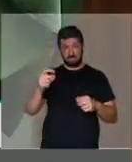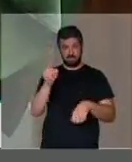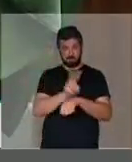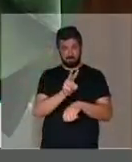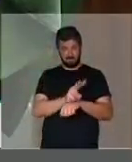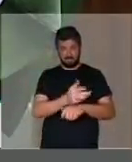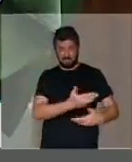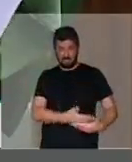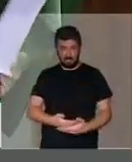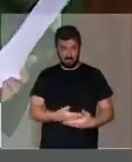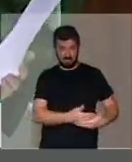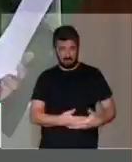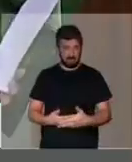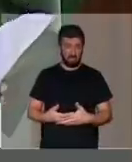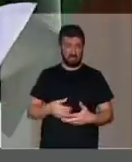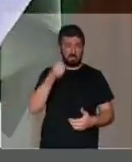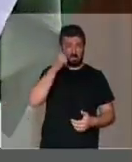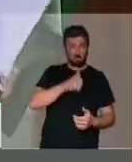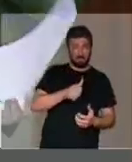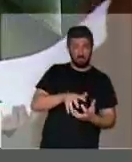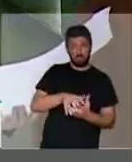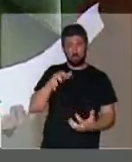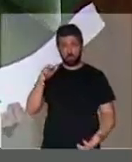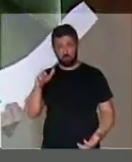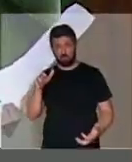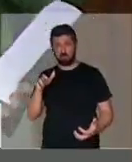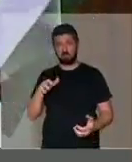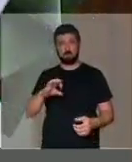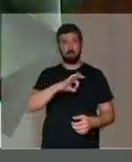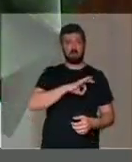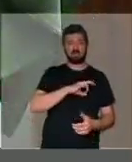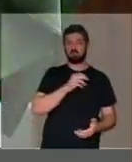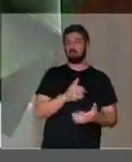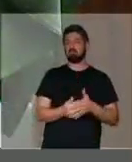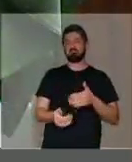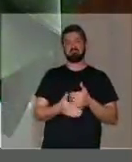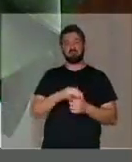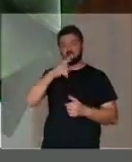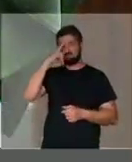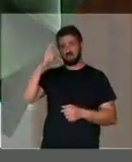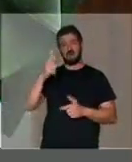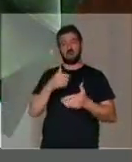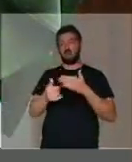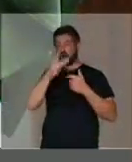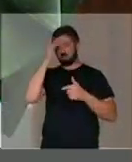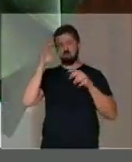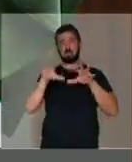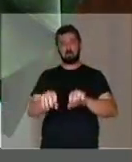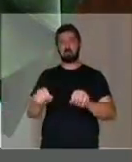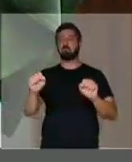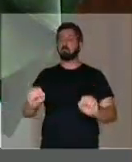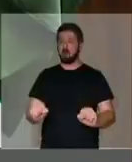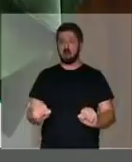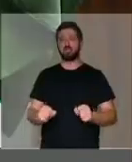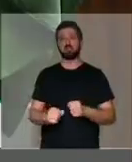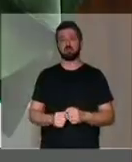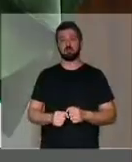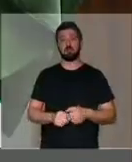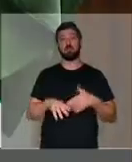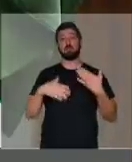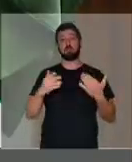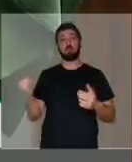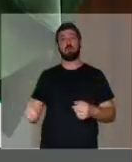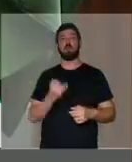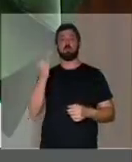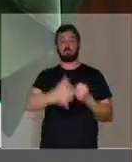crianças, mulheres, idosos, nem os policiais. Nesse contexto de ordem pública, se